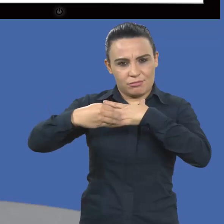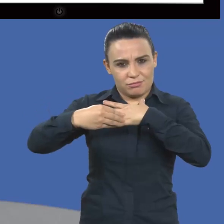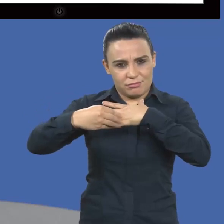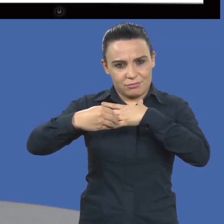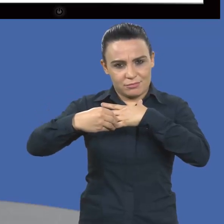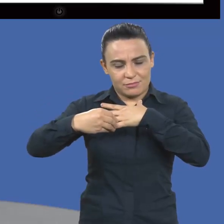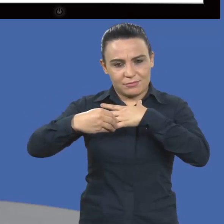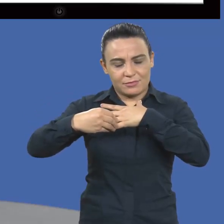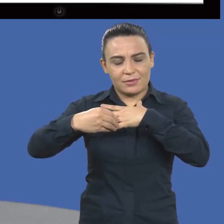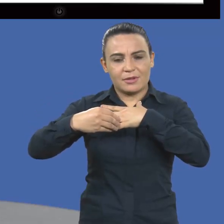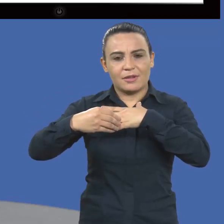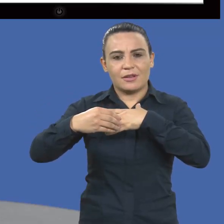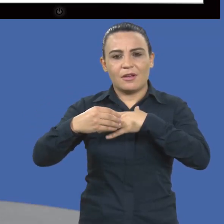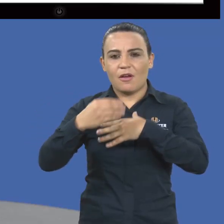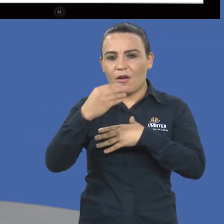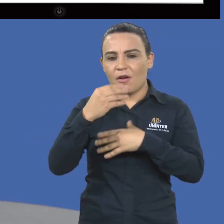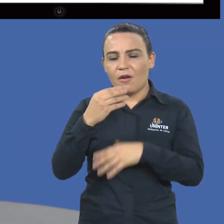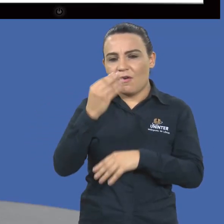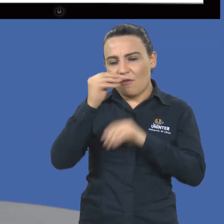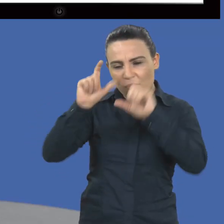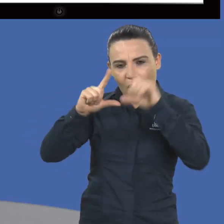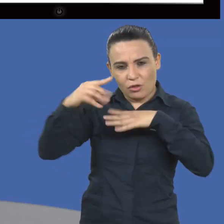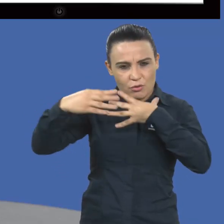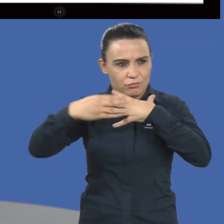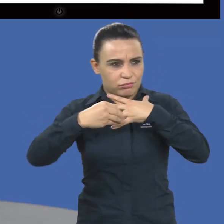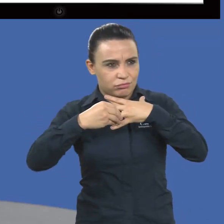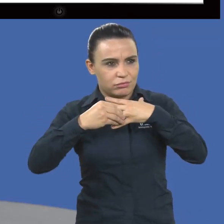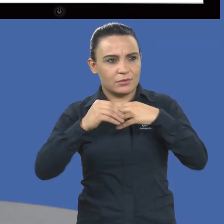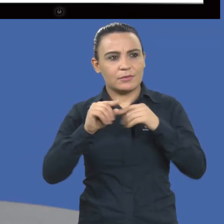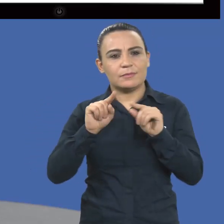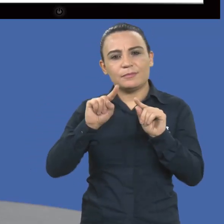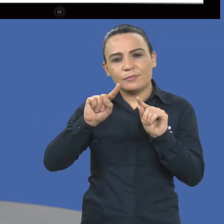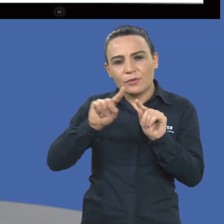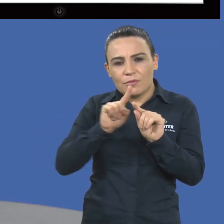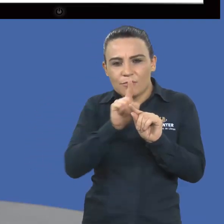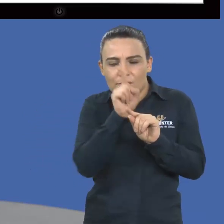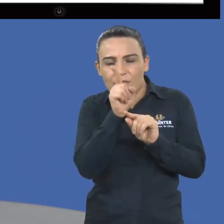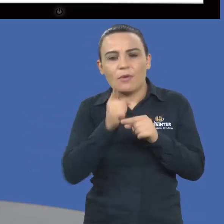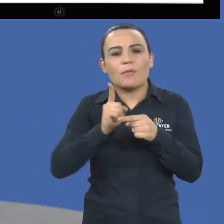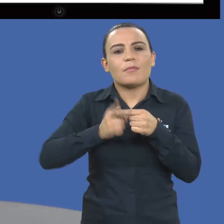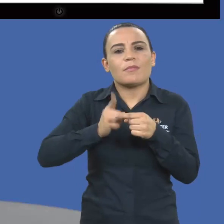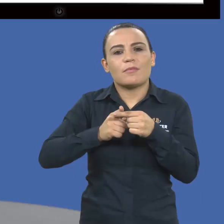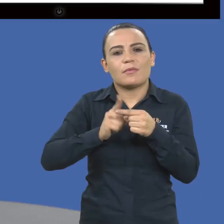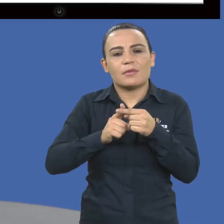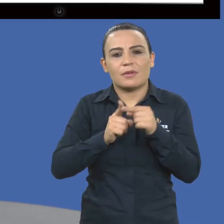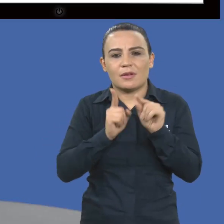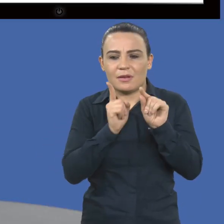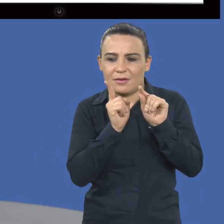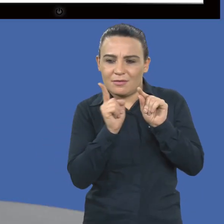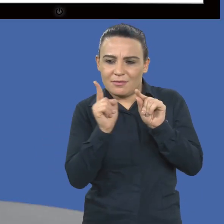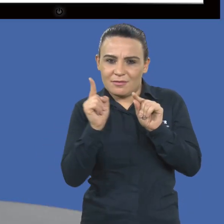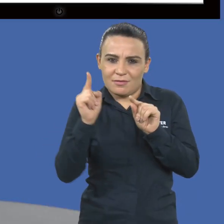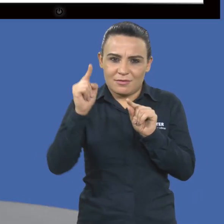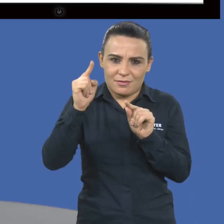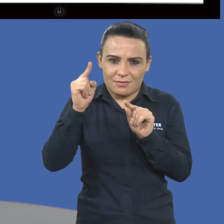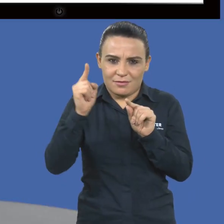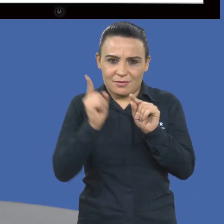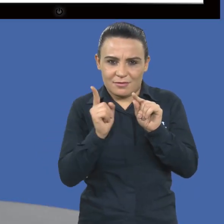para mostrar que essa clinodactilia vem em decorrência